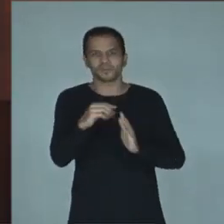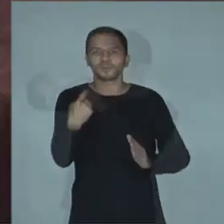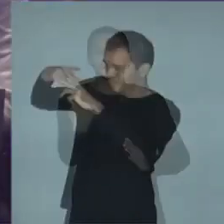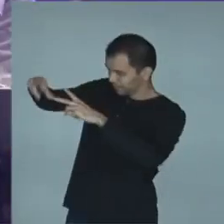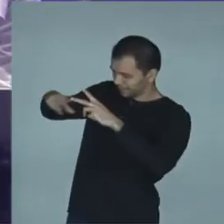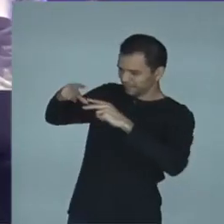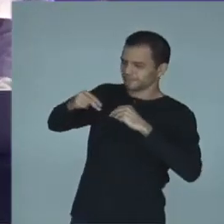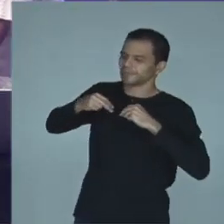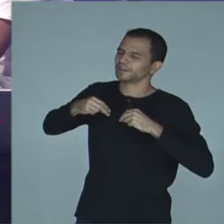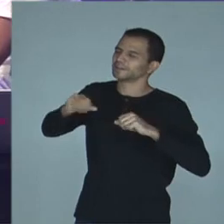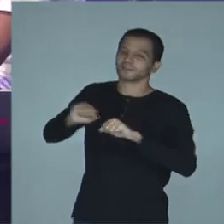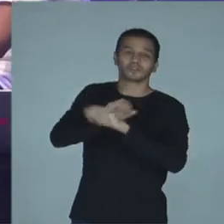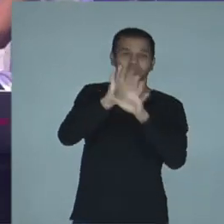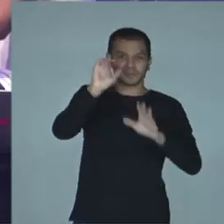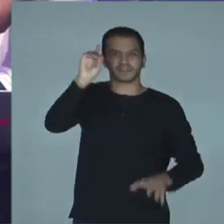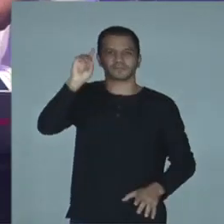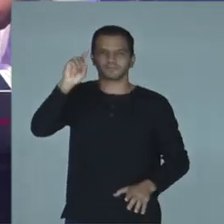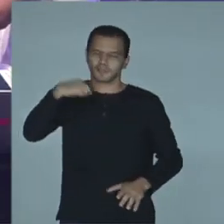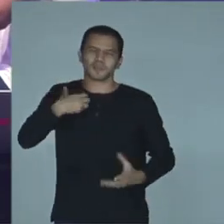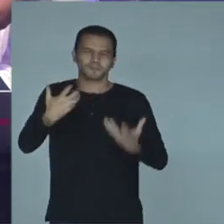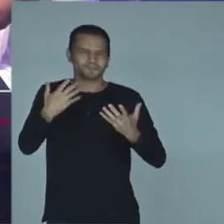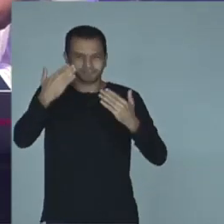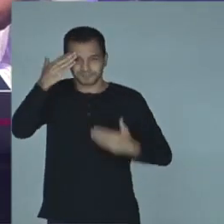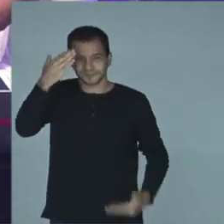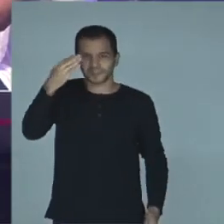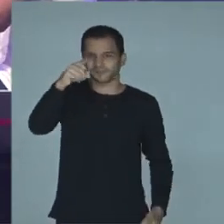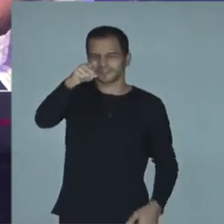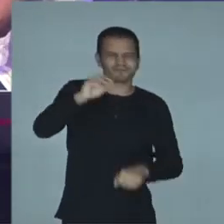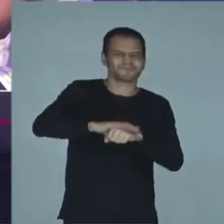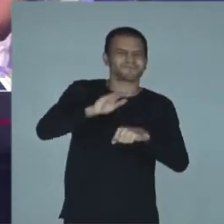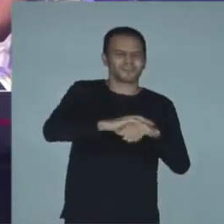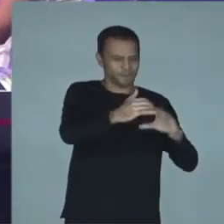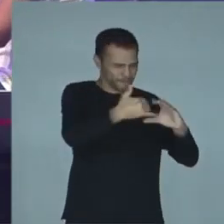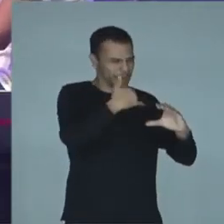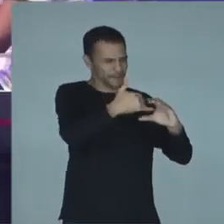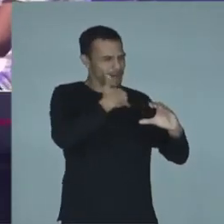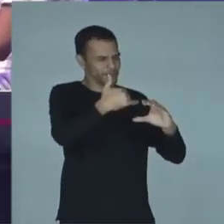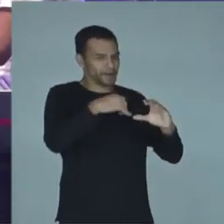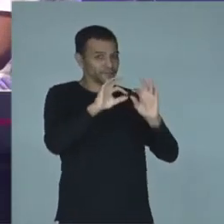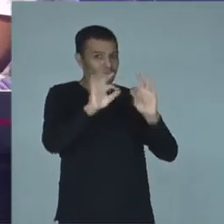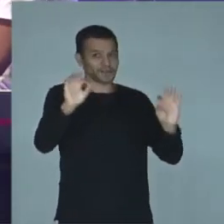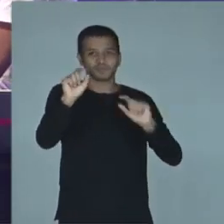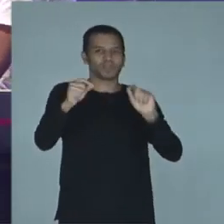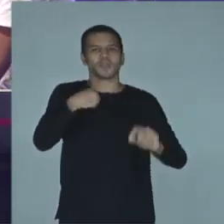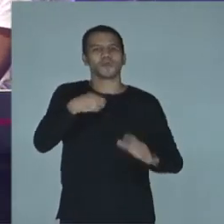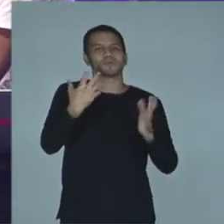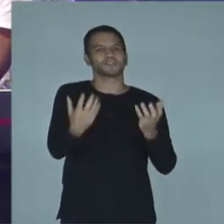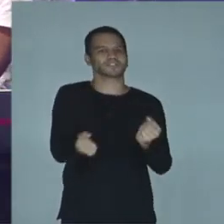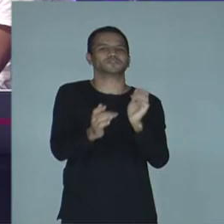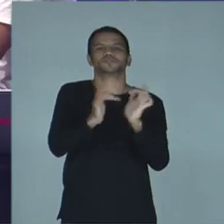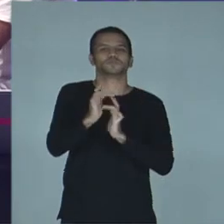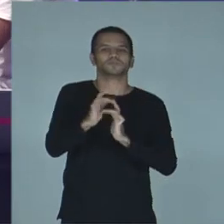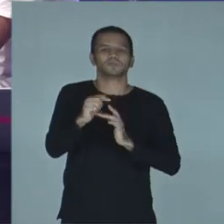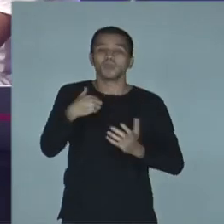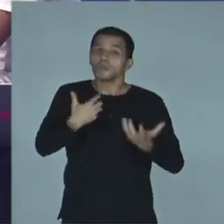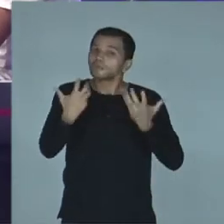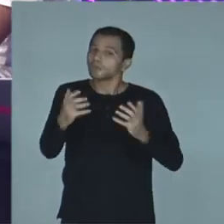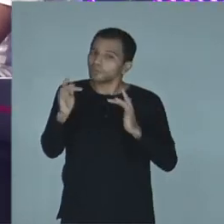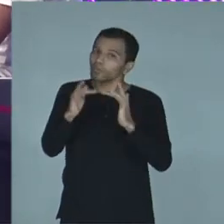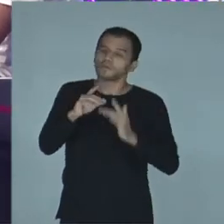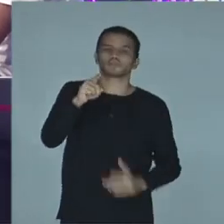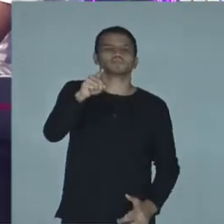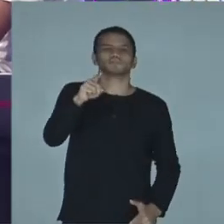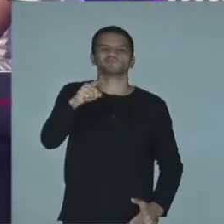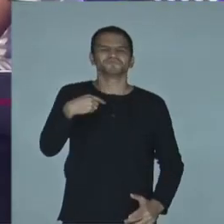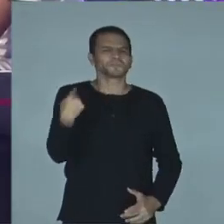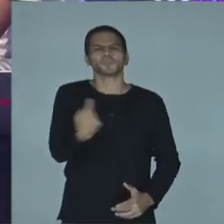entrar em contato com você bem quero agradecer a você que está escrevendo no WhatsApp eu receber Jesus nós queremos informações sobre você